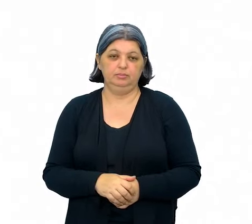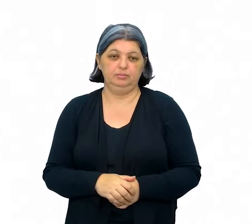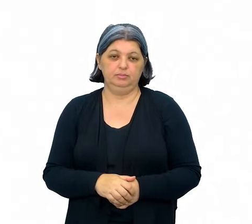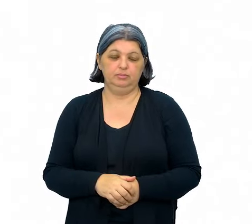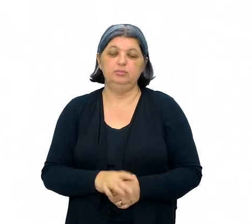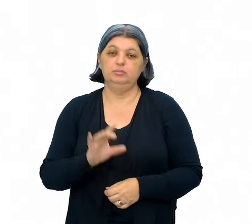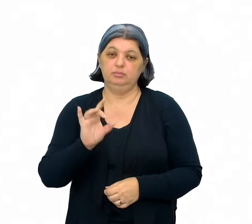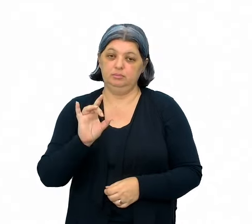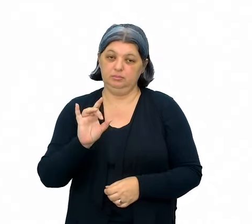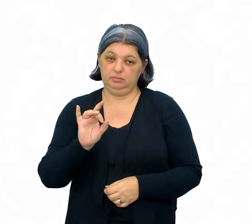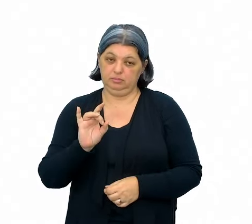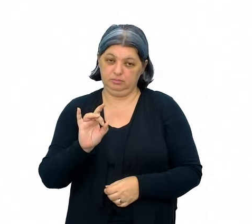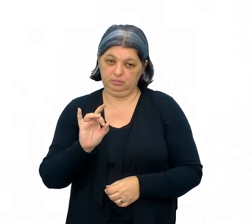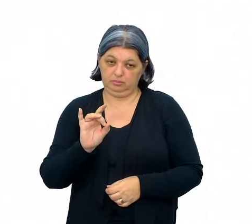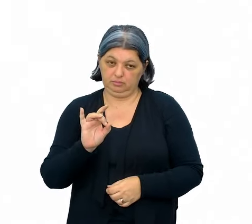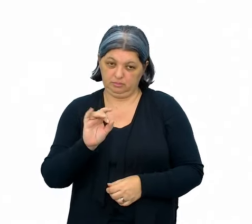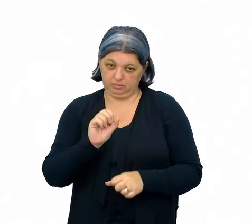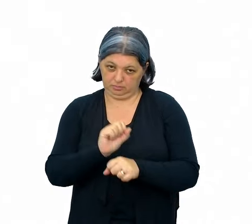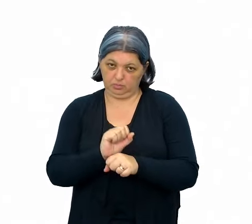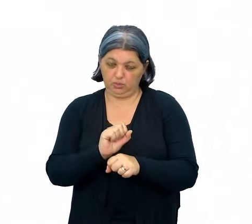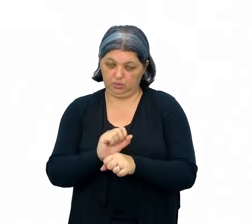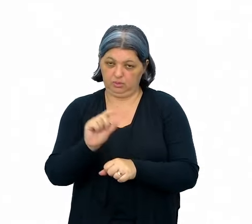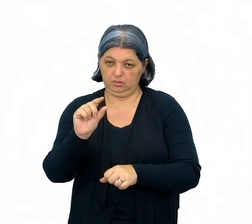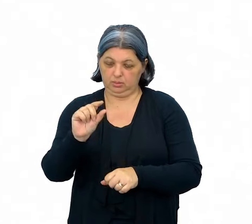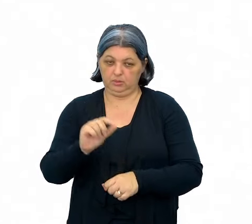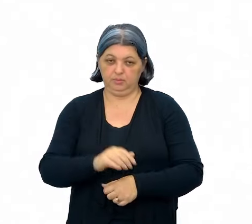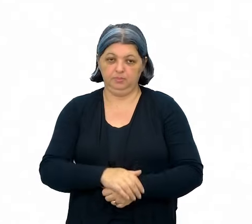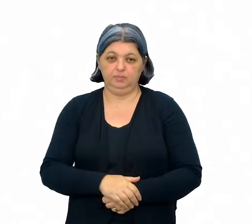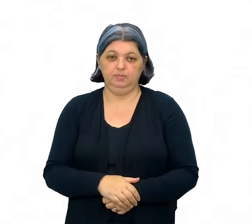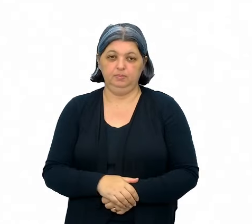Só um minutinho, gente.